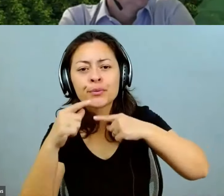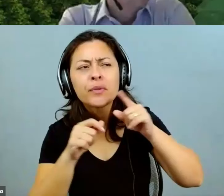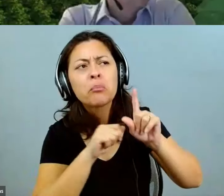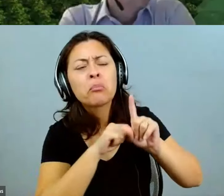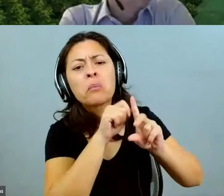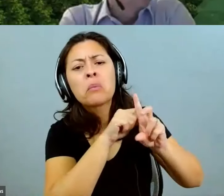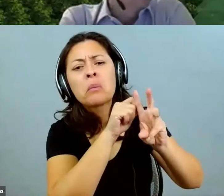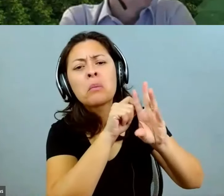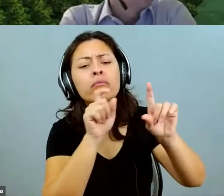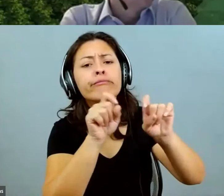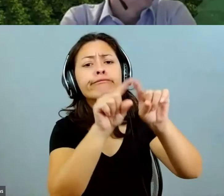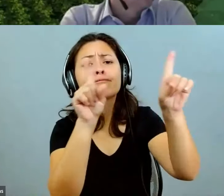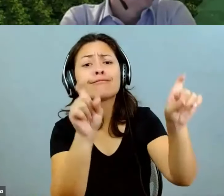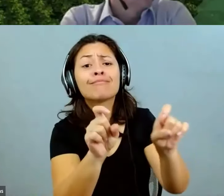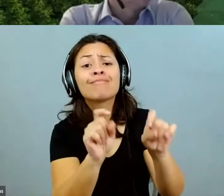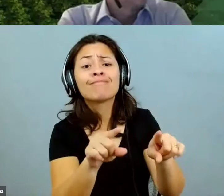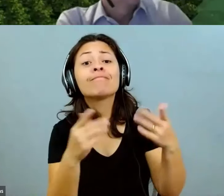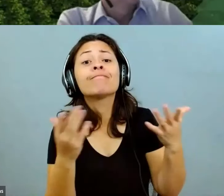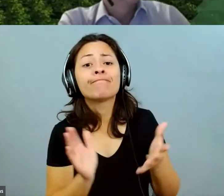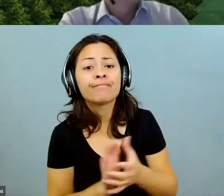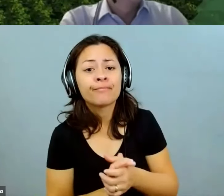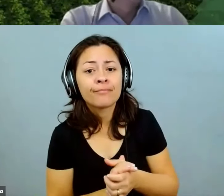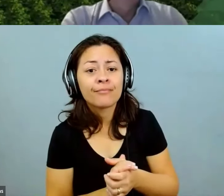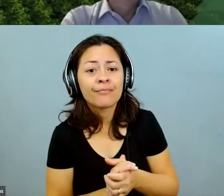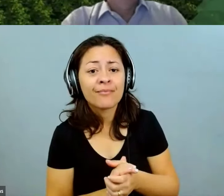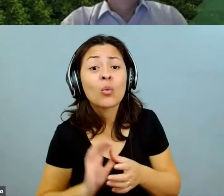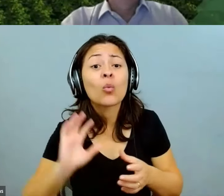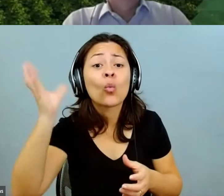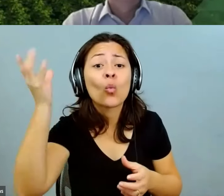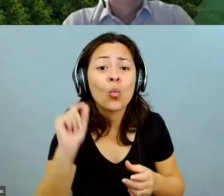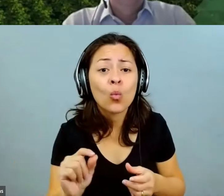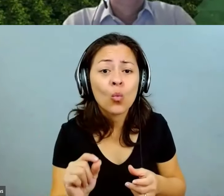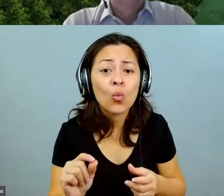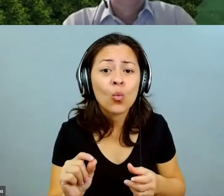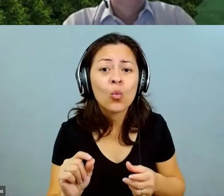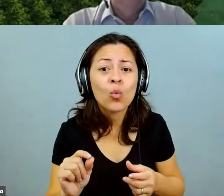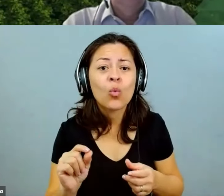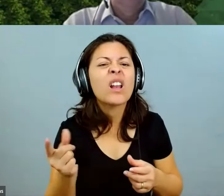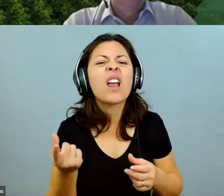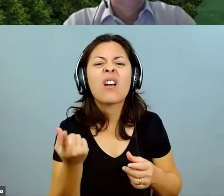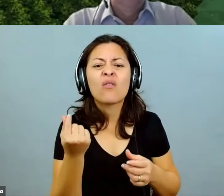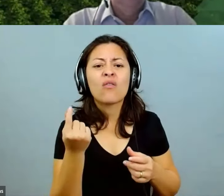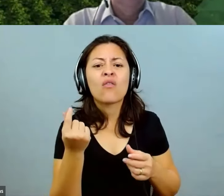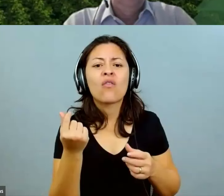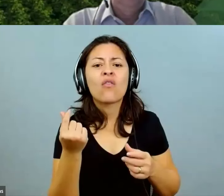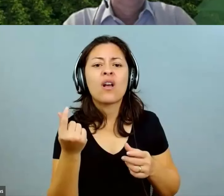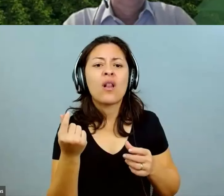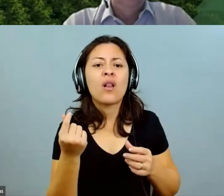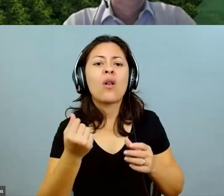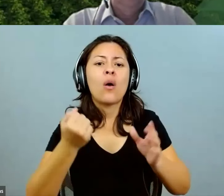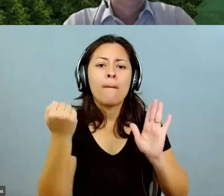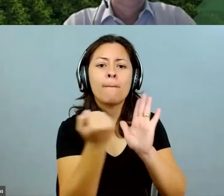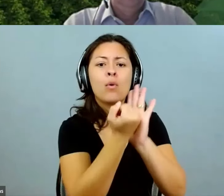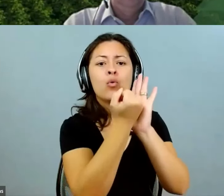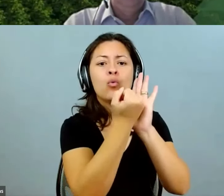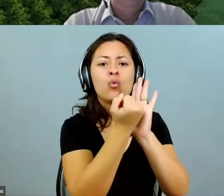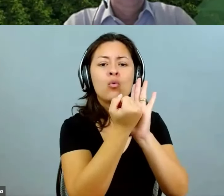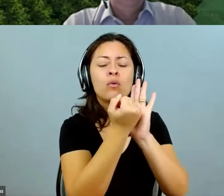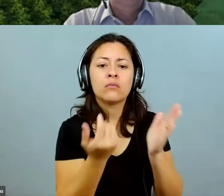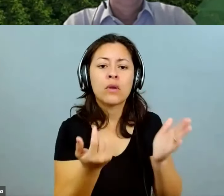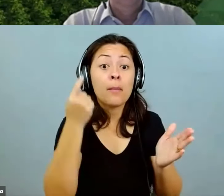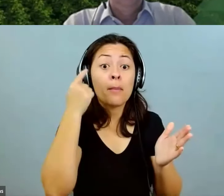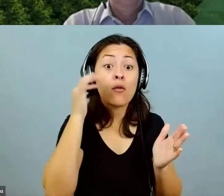e o que acontece quando o mercado tem dúvida ele precifica com essa dúvida e joga para baixo o preço